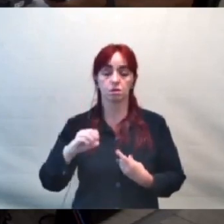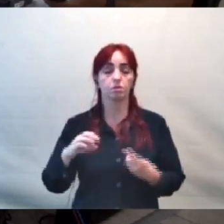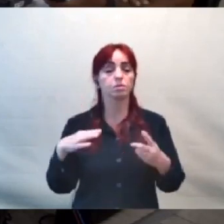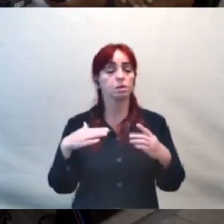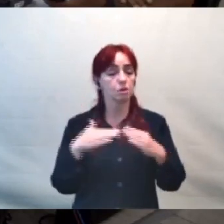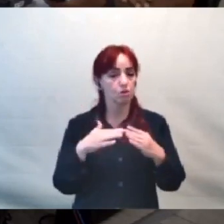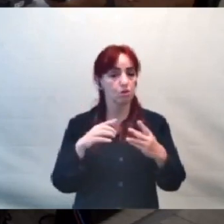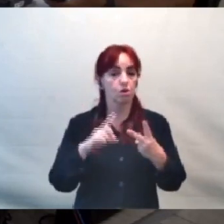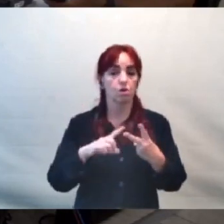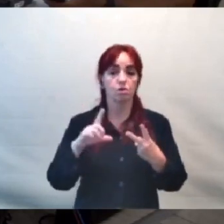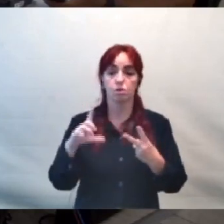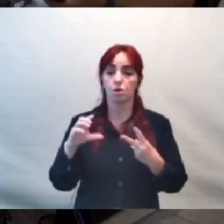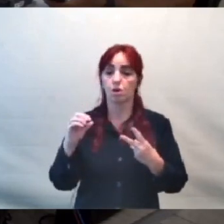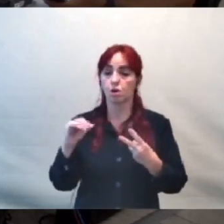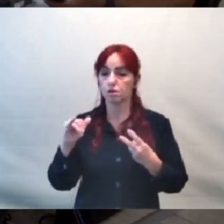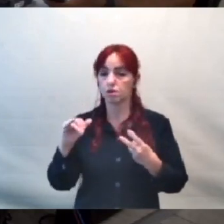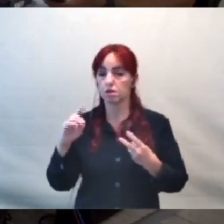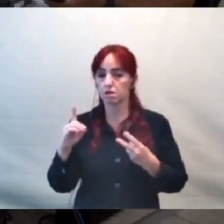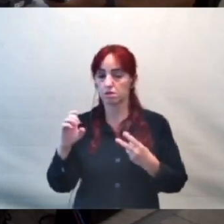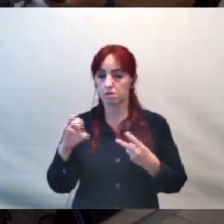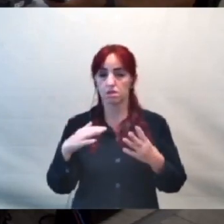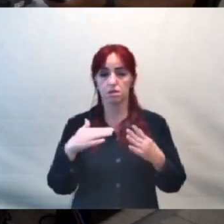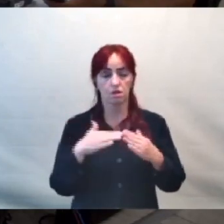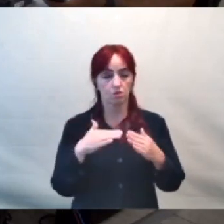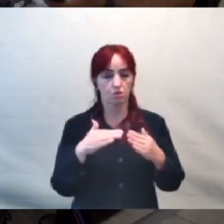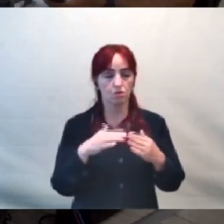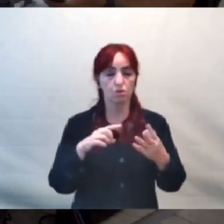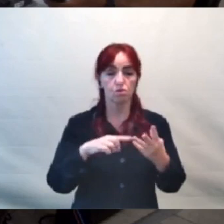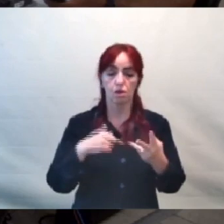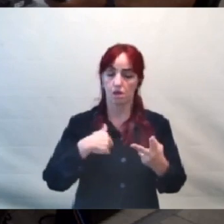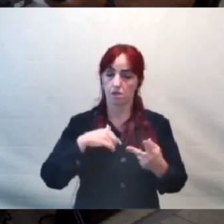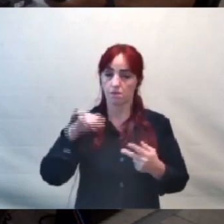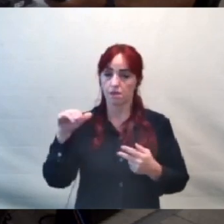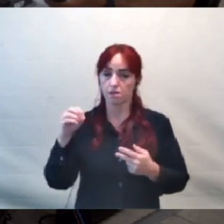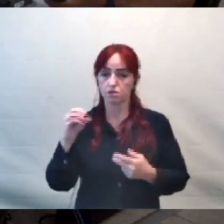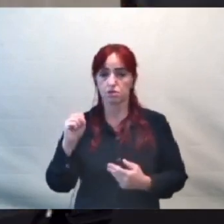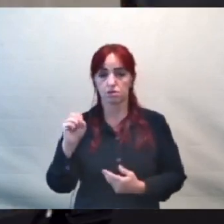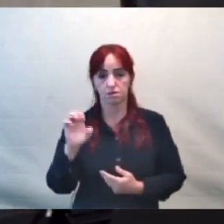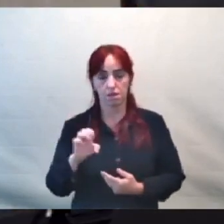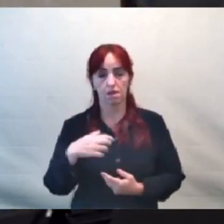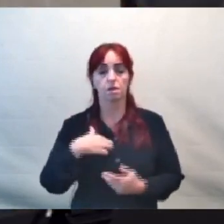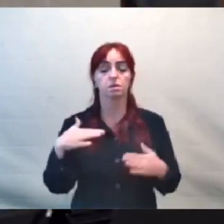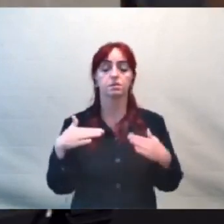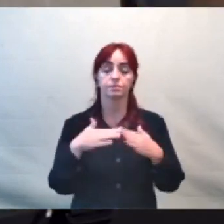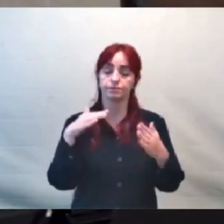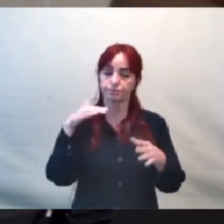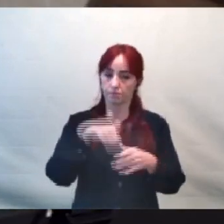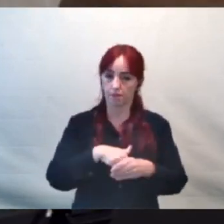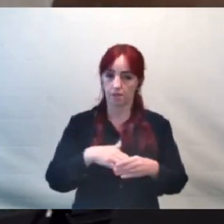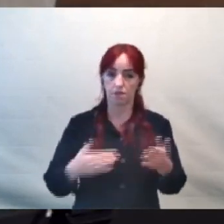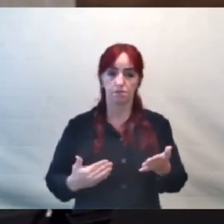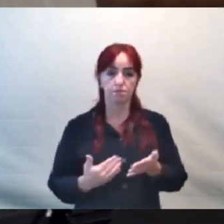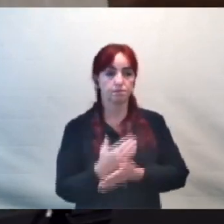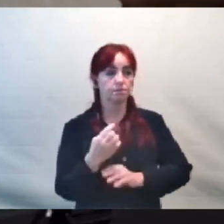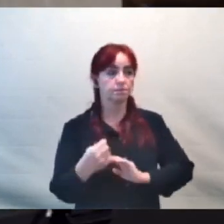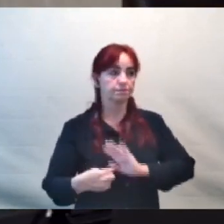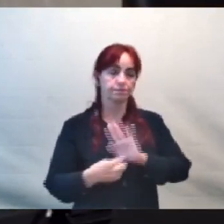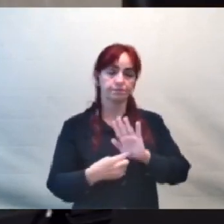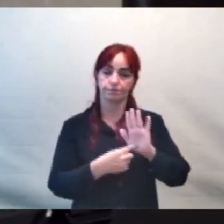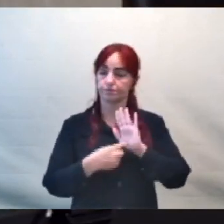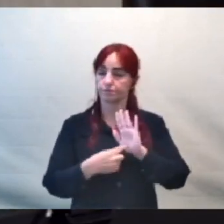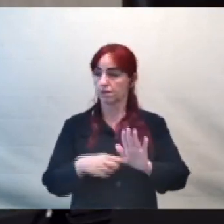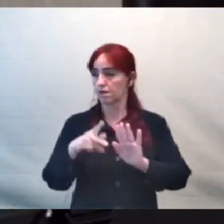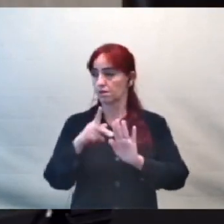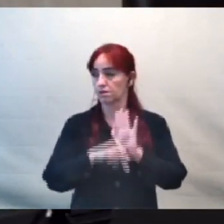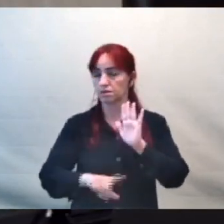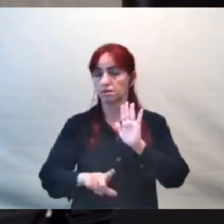Como vota o vereador Loide Gonçalves? De acordo. Eu também voto de acordo. Fica aprovado o parecer do projeto de lei